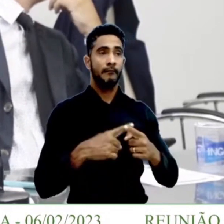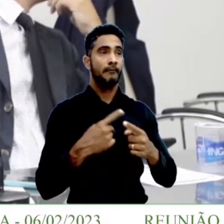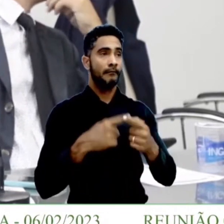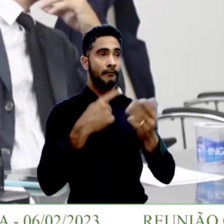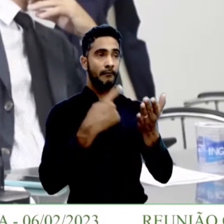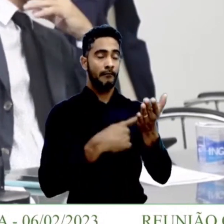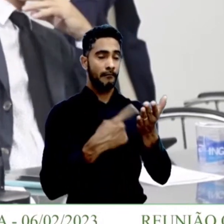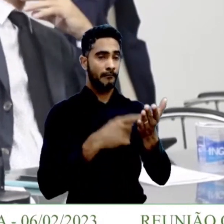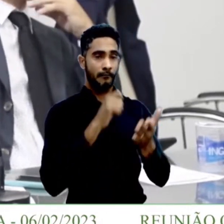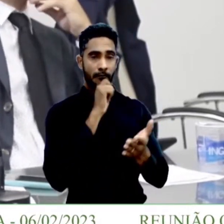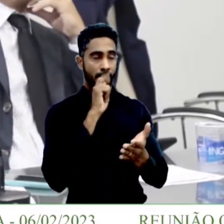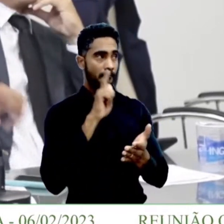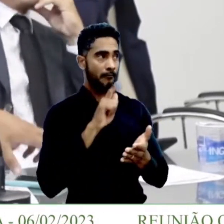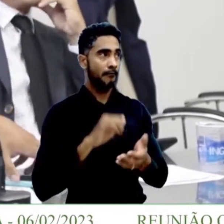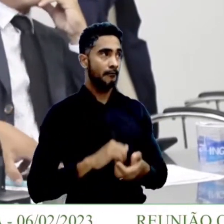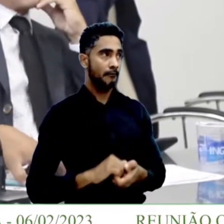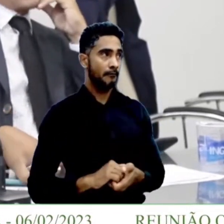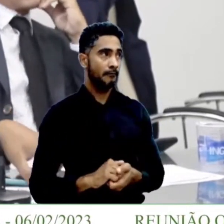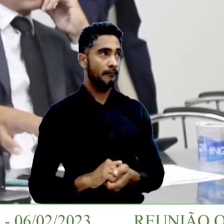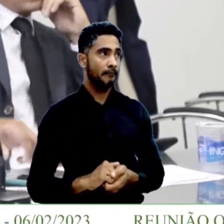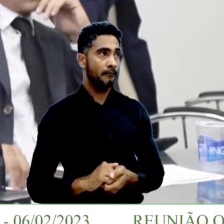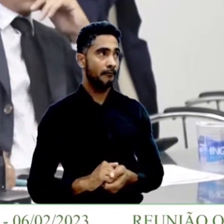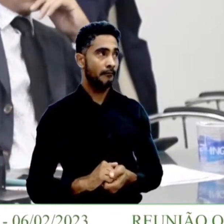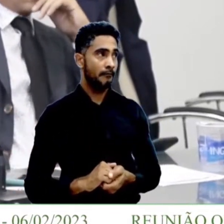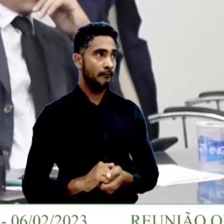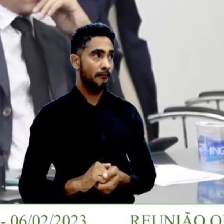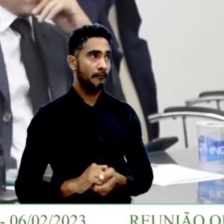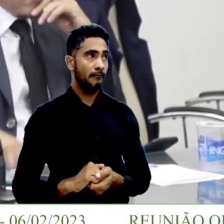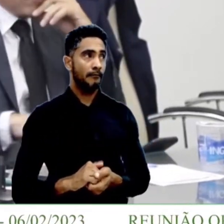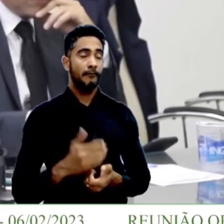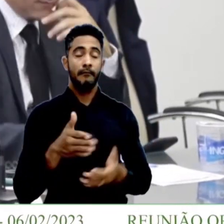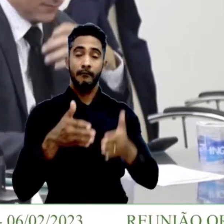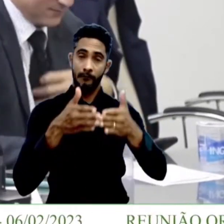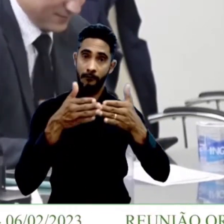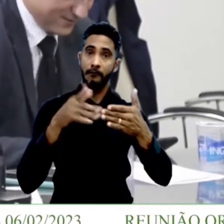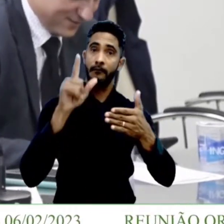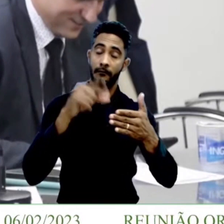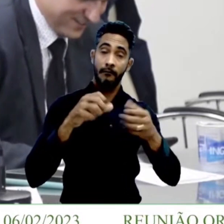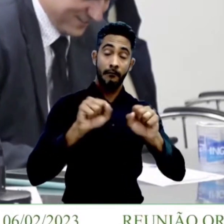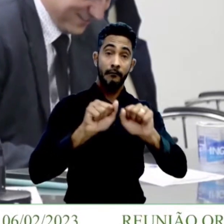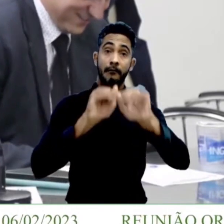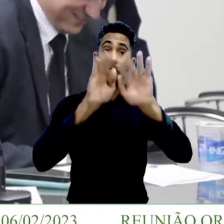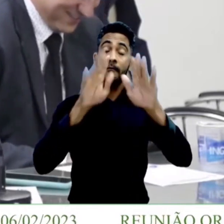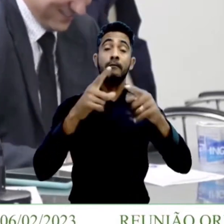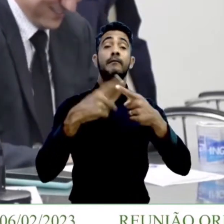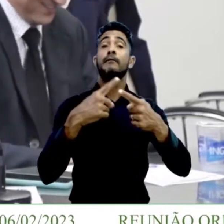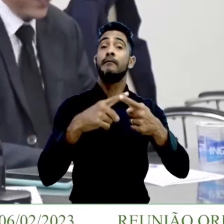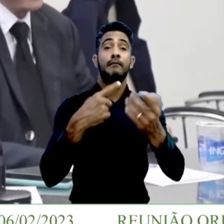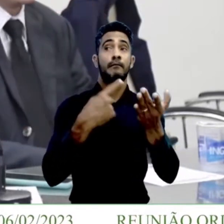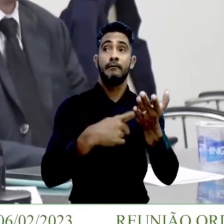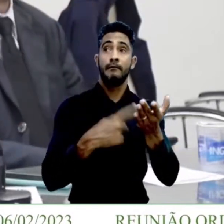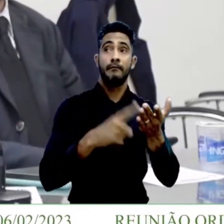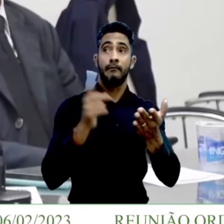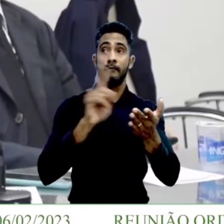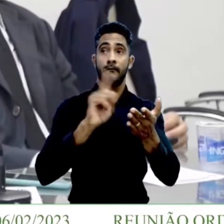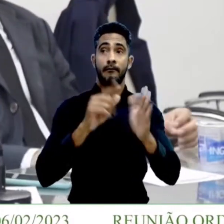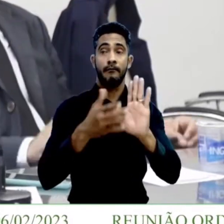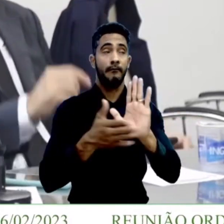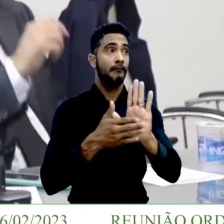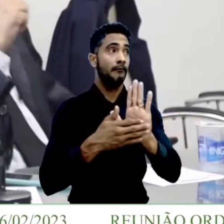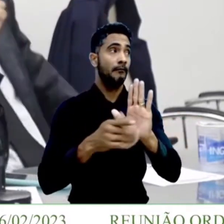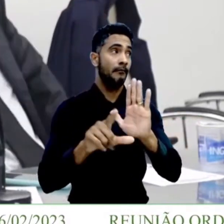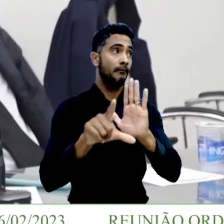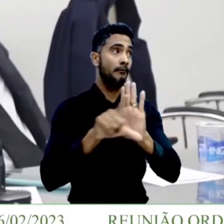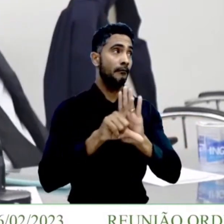É, ela tá solicitando, o requerimento dela é para que ele esclareça o porquê de não estar cumprindo, pelo que eu